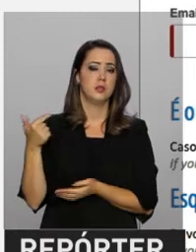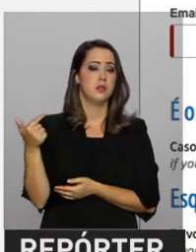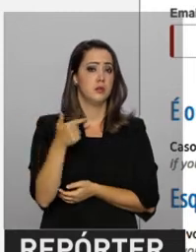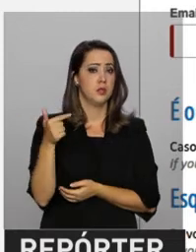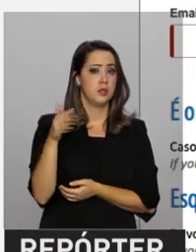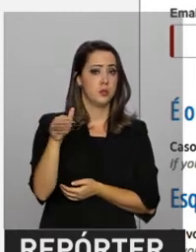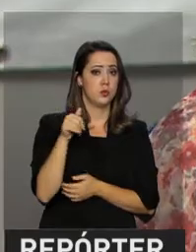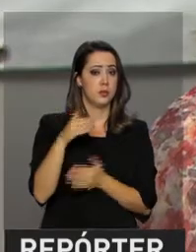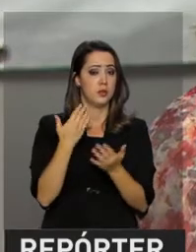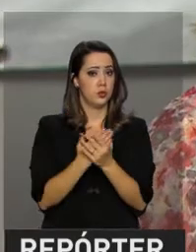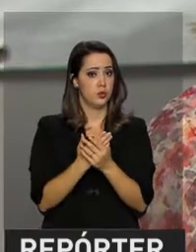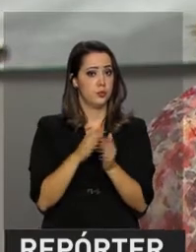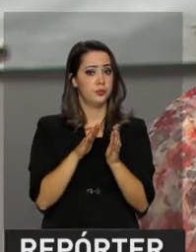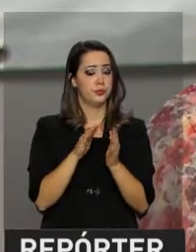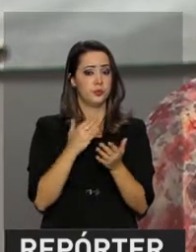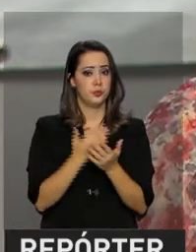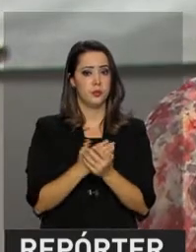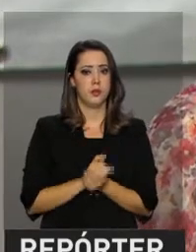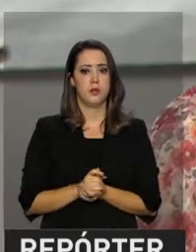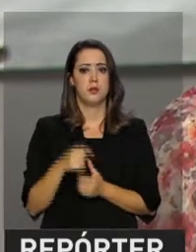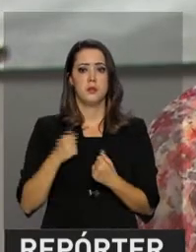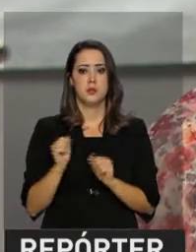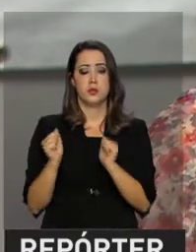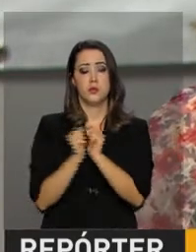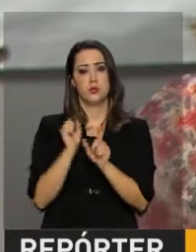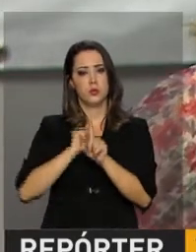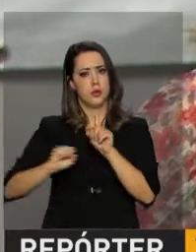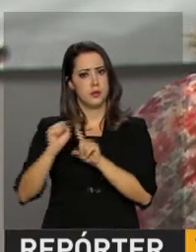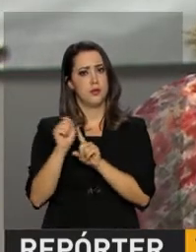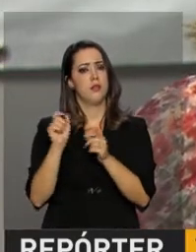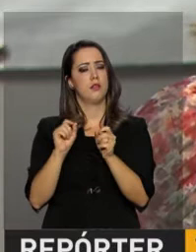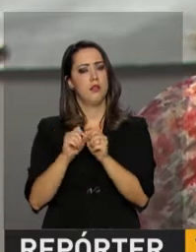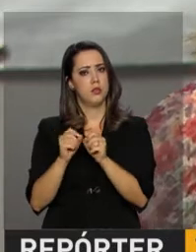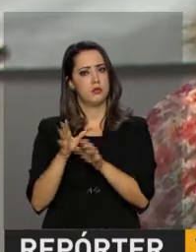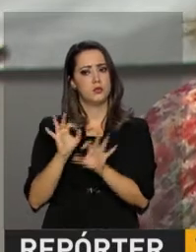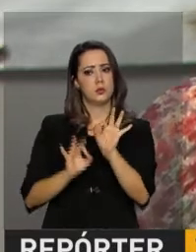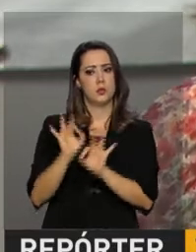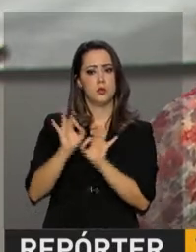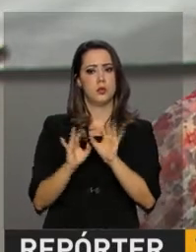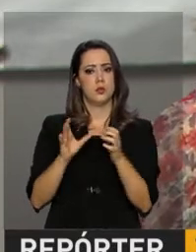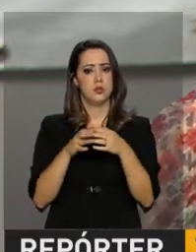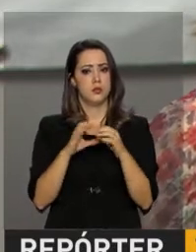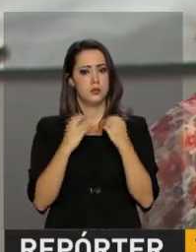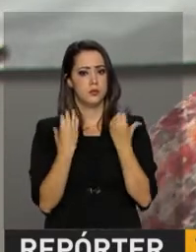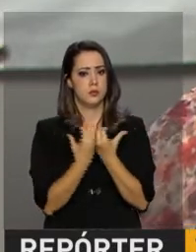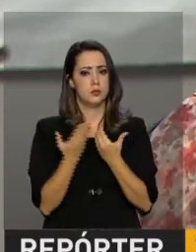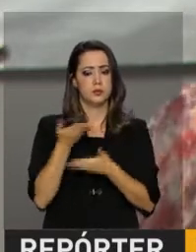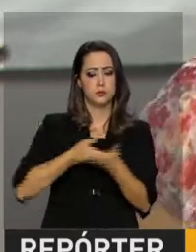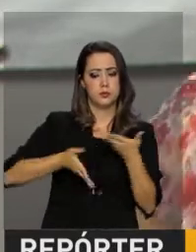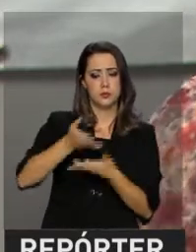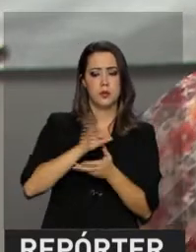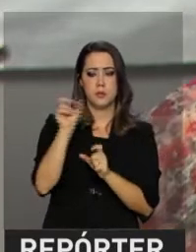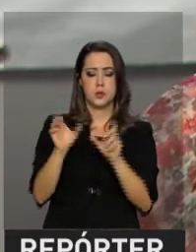de propostas que elas tenham envolvimento social tenham com base organizações comunitárias o envolvimento